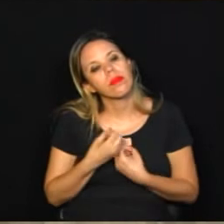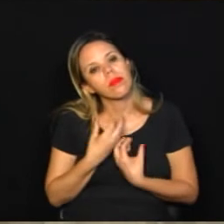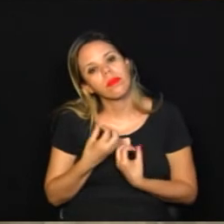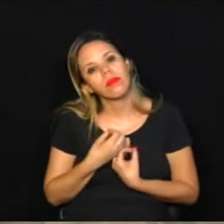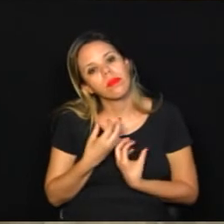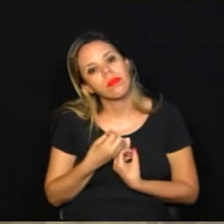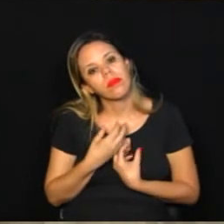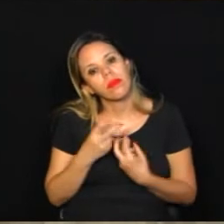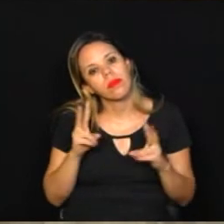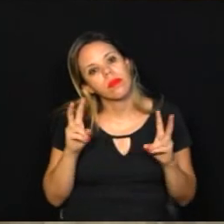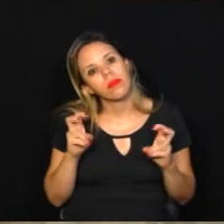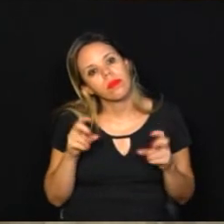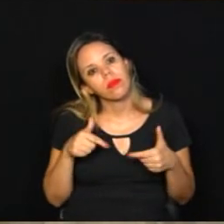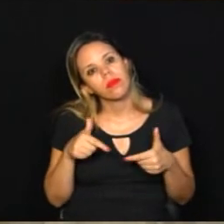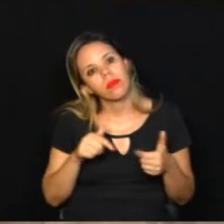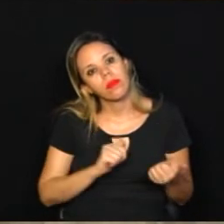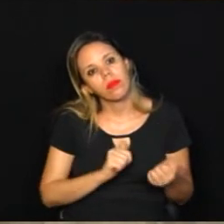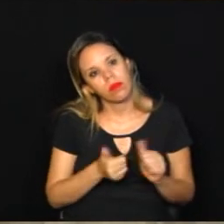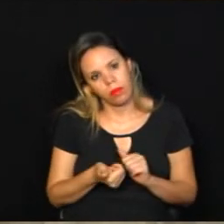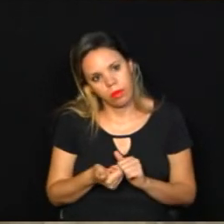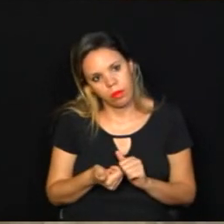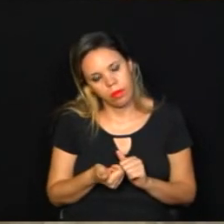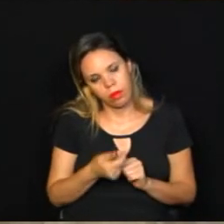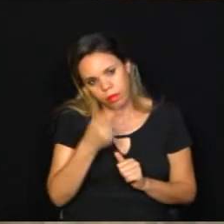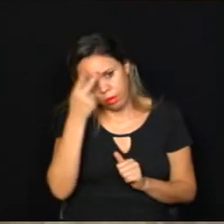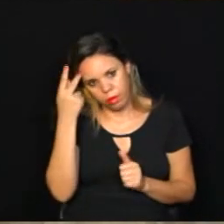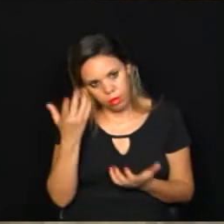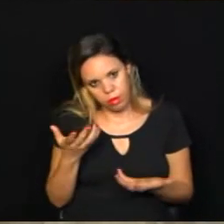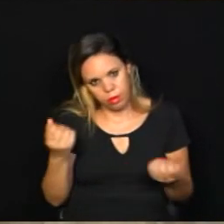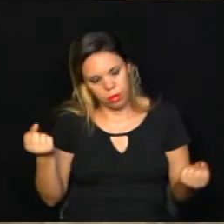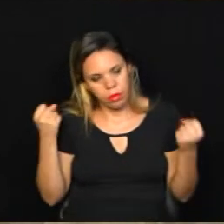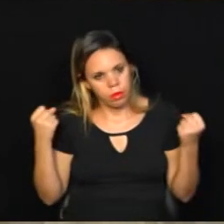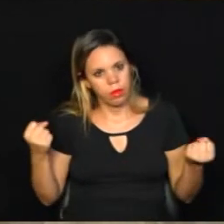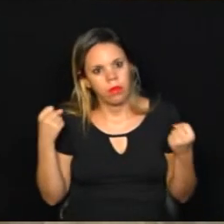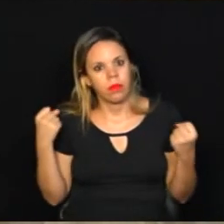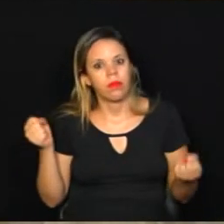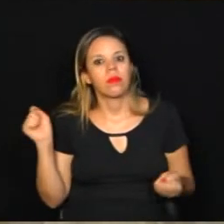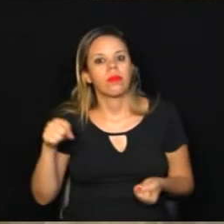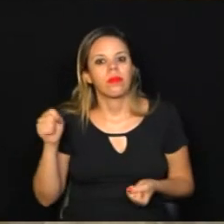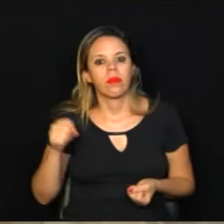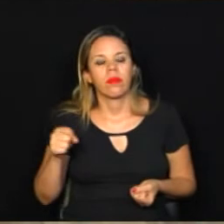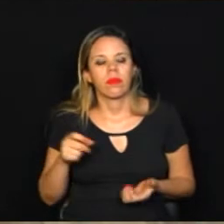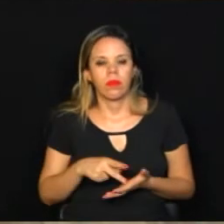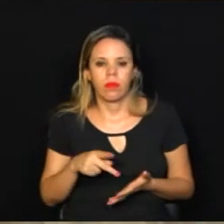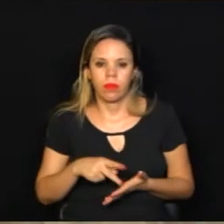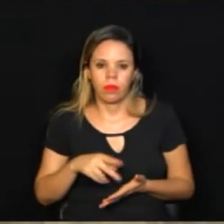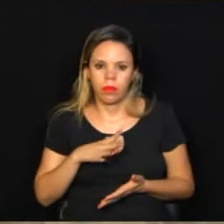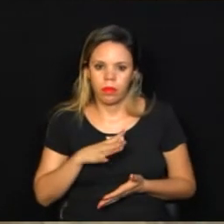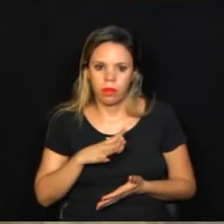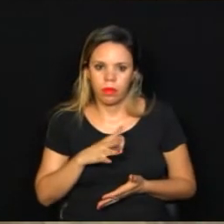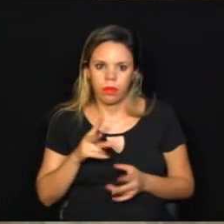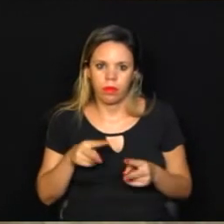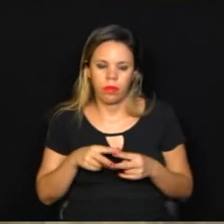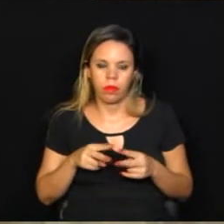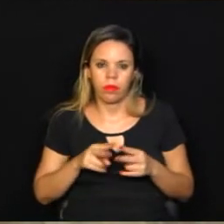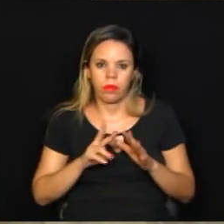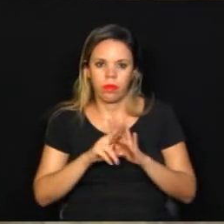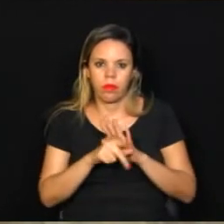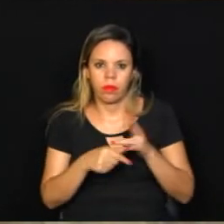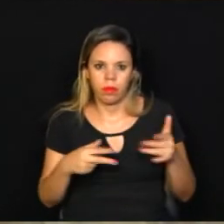também sobre atividades esportivas para quem quer se exercitar. Isso mesmo, Paulínia sempre tem